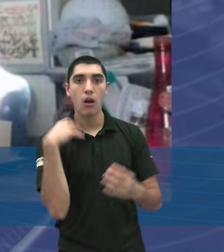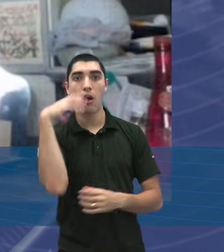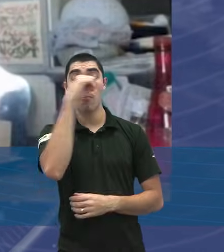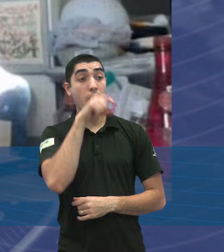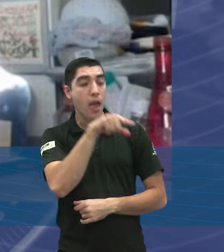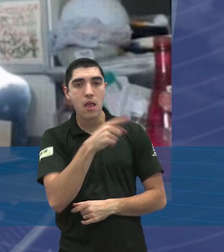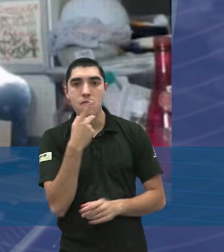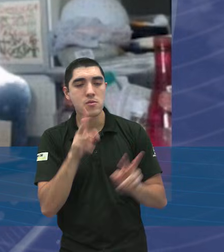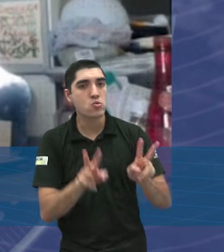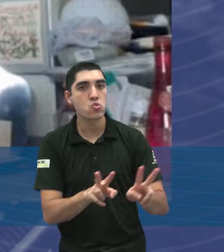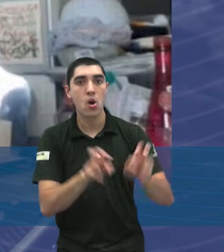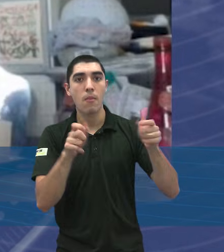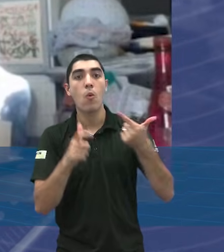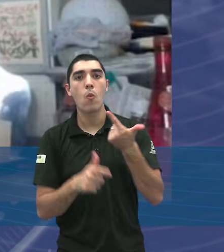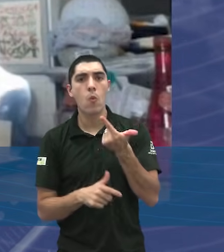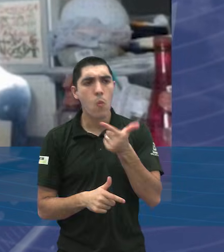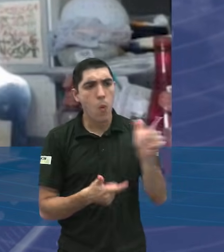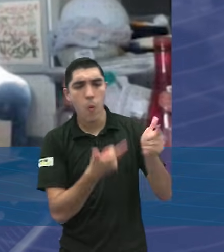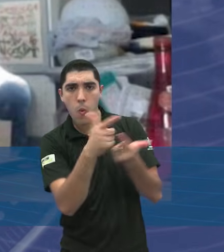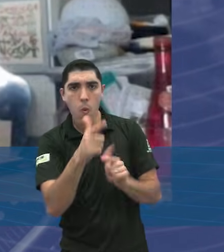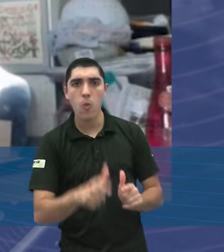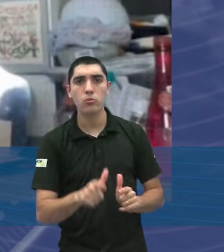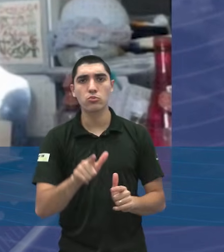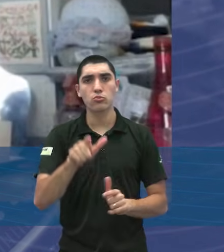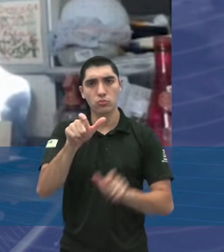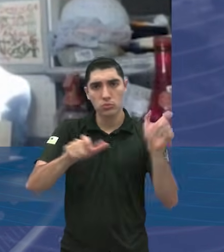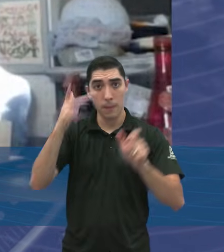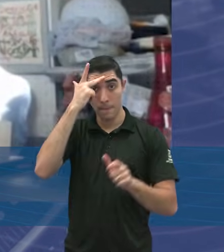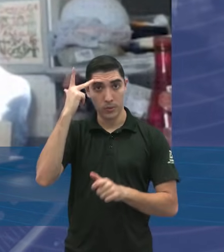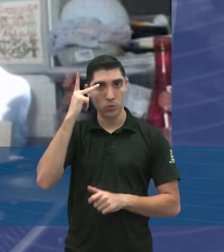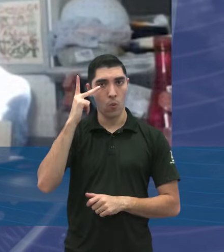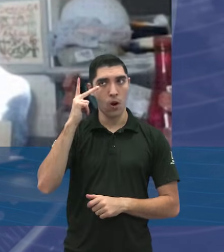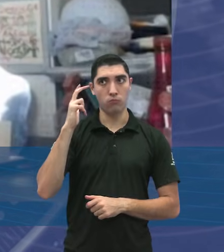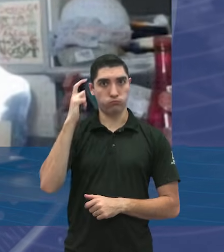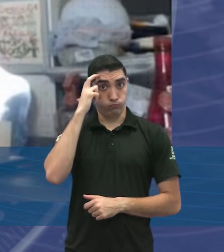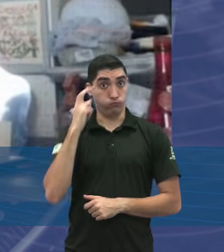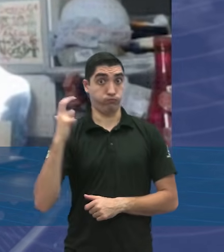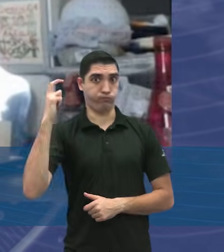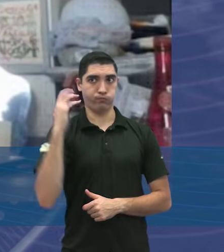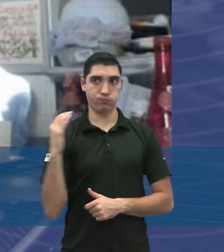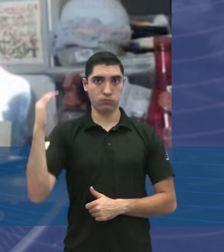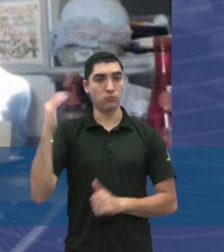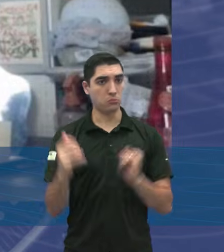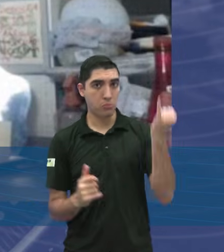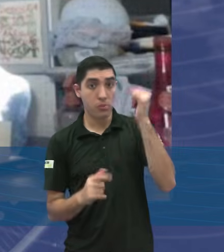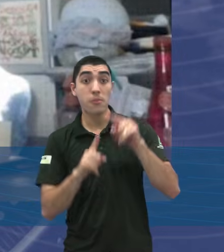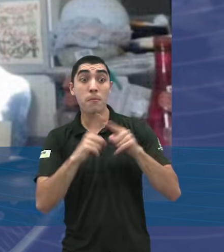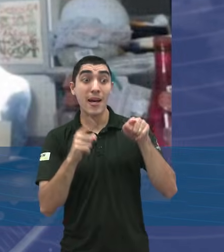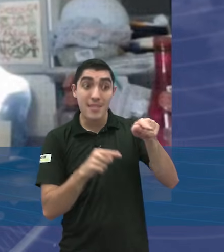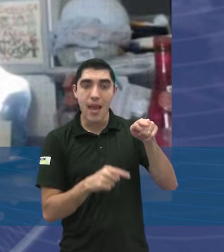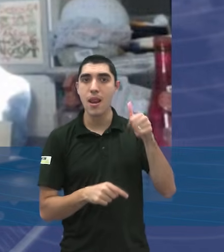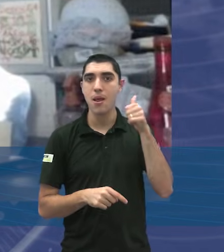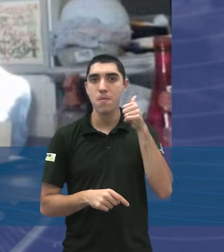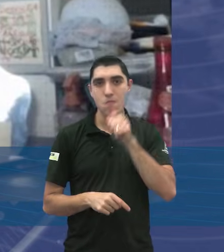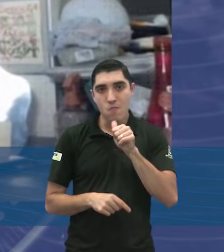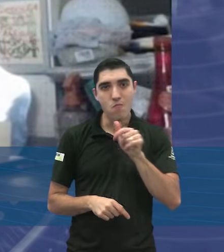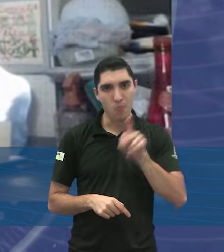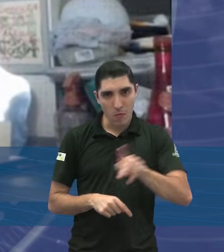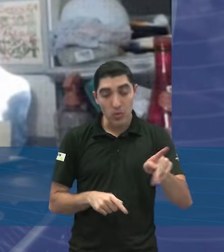foi outra, assim. Ela trabalha com Durkheim, ela trabalha com vários intelectuais que são importantes, sim, mas ela não